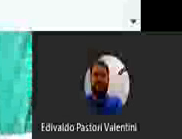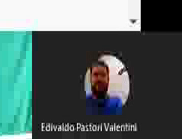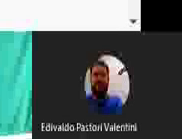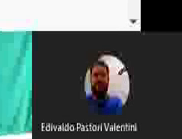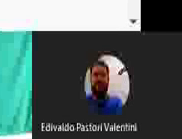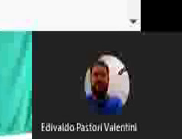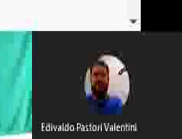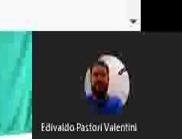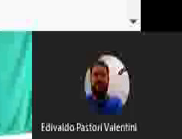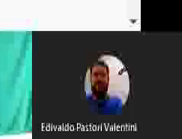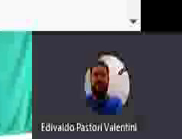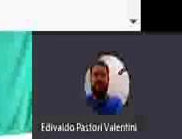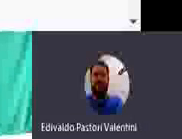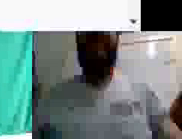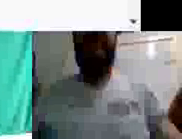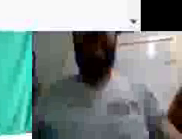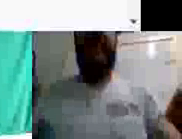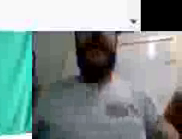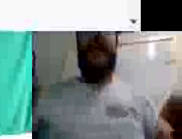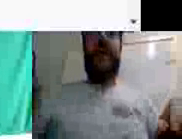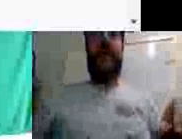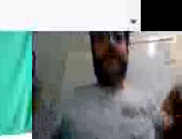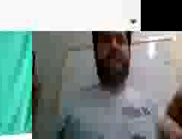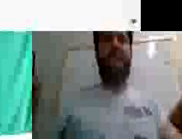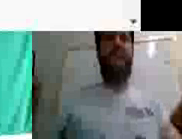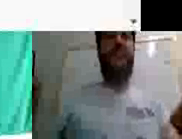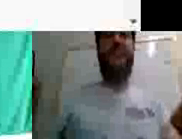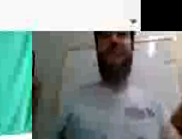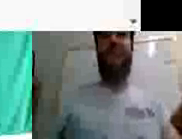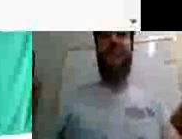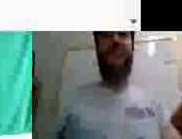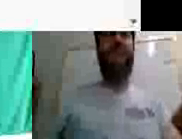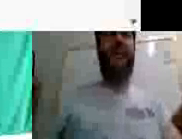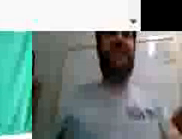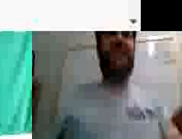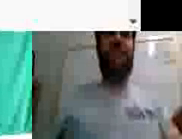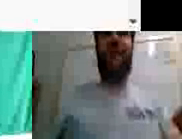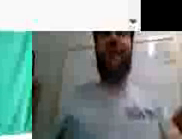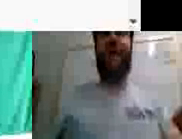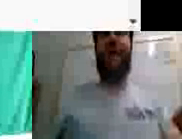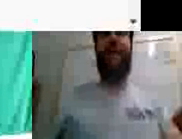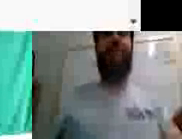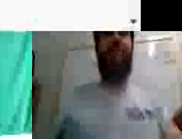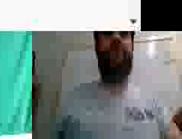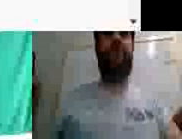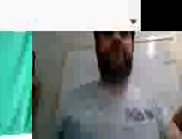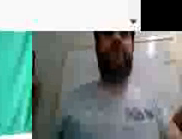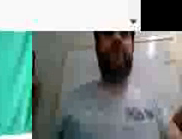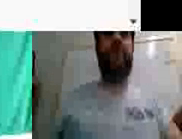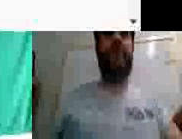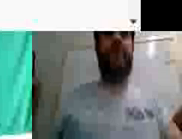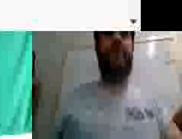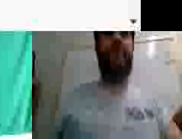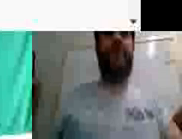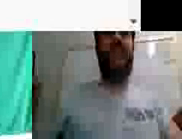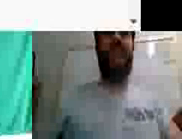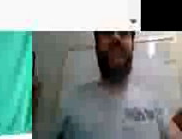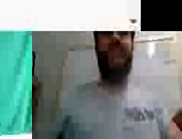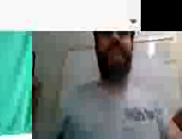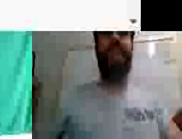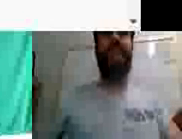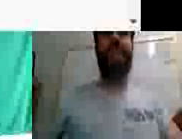uma vulnerabilidade em SQL. Então, aqui está dando um exemplo. Ó. Aqui é a string, lá na tua programação do teu banco de dados,